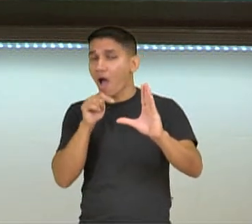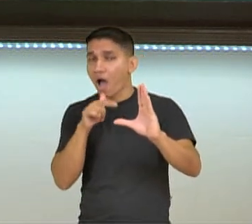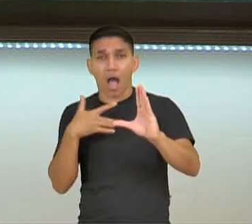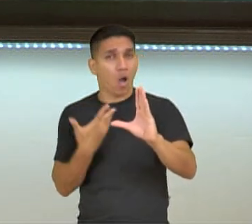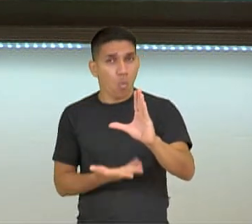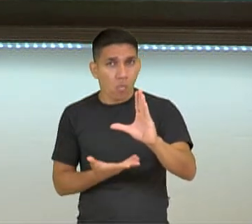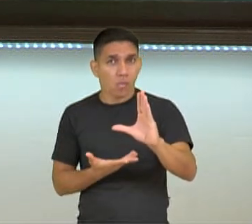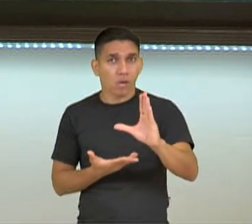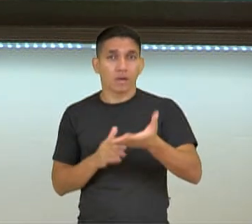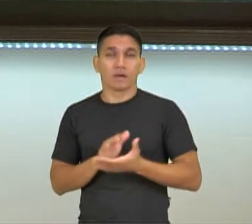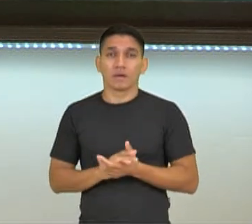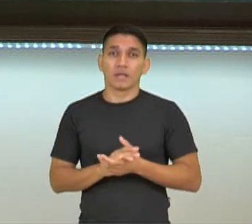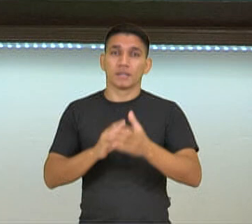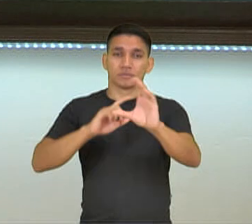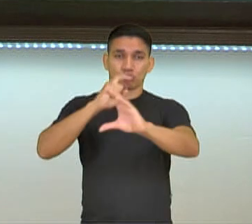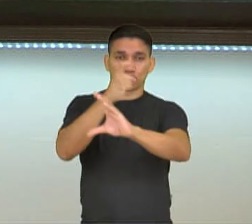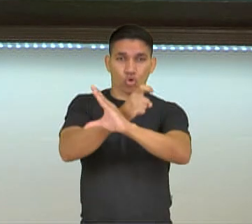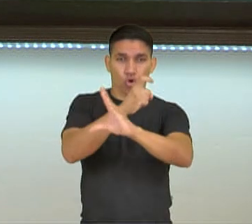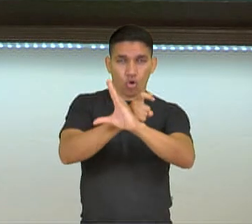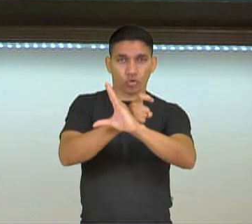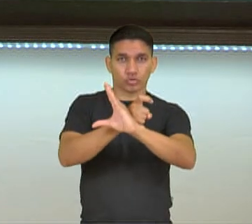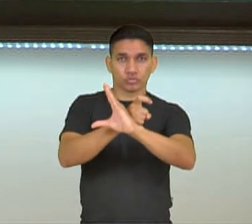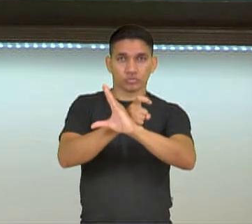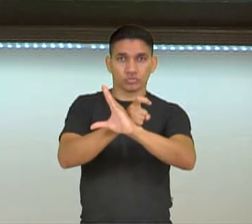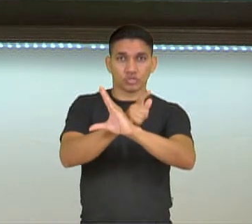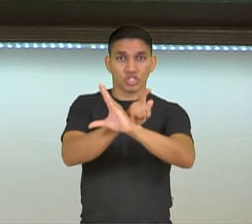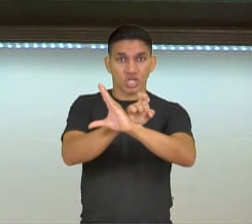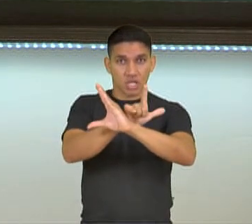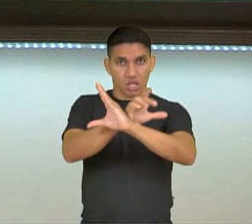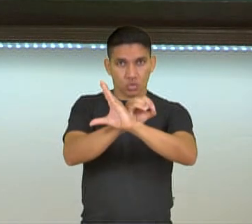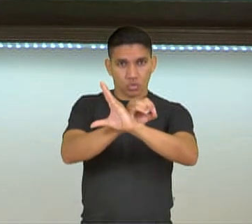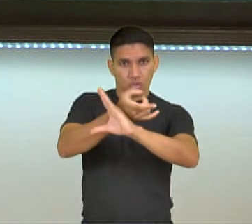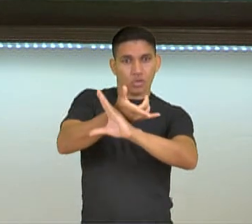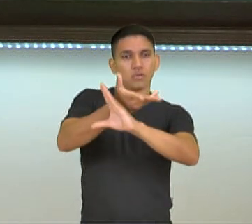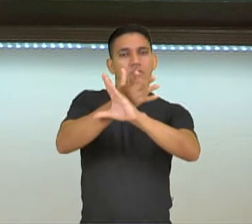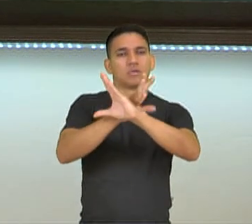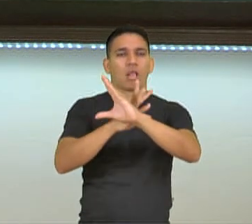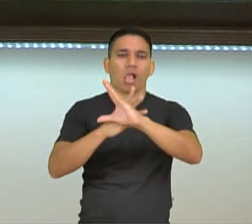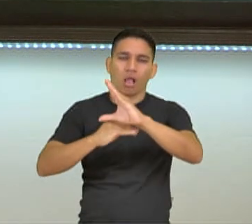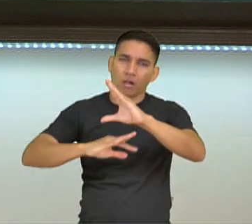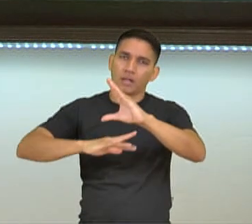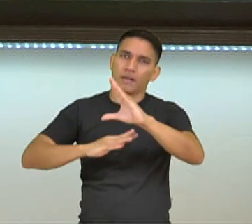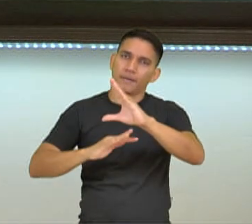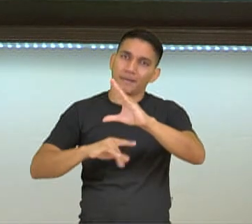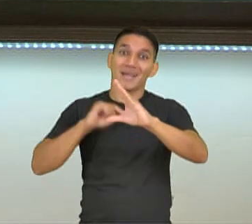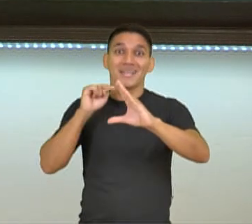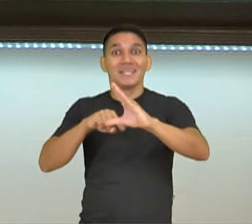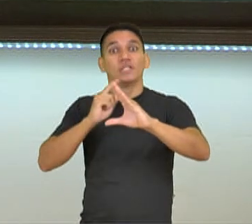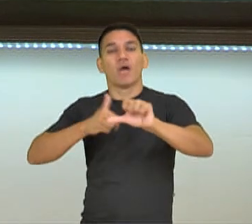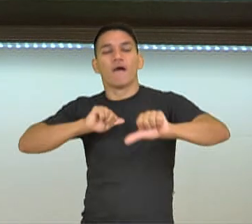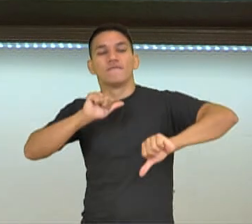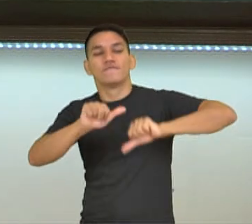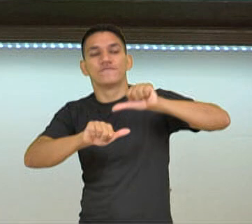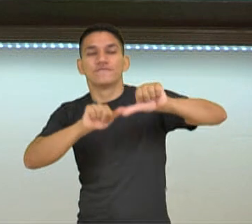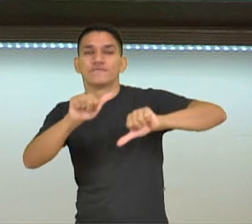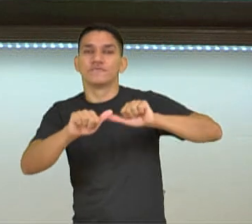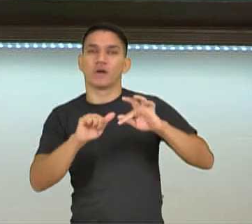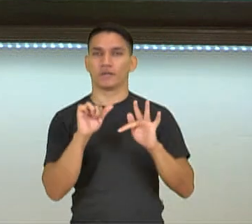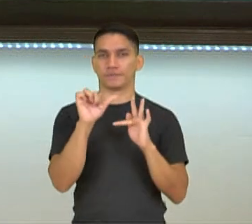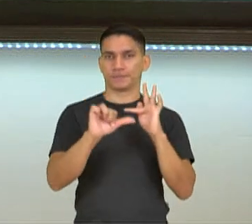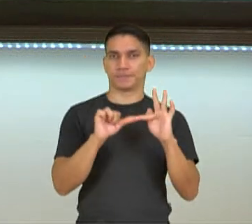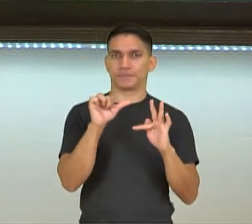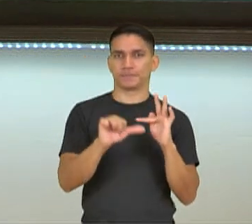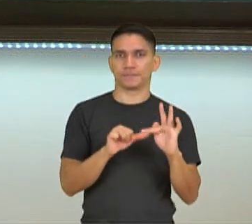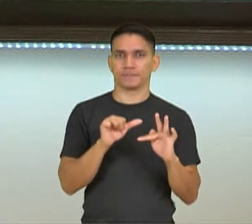água no estado sólido, água no estado líquido. Isso é o que nós caracterizamos como sendo fenômenos físicos.